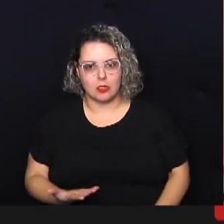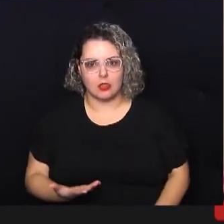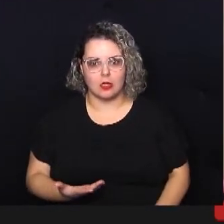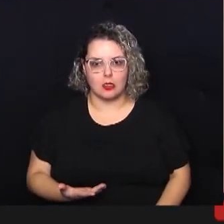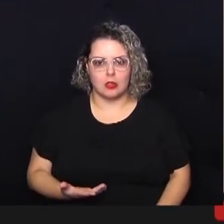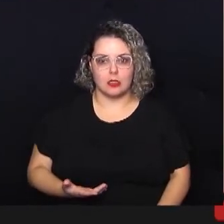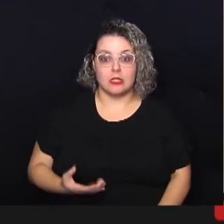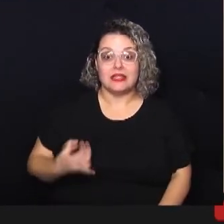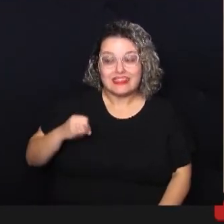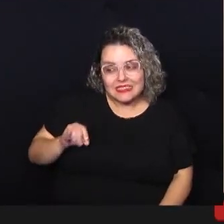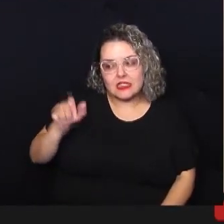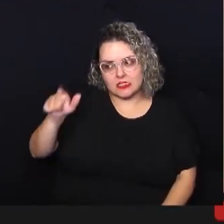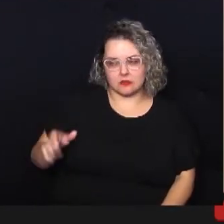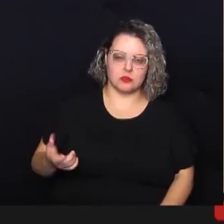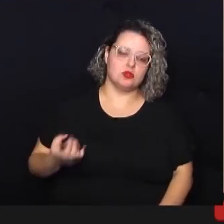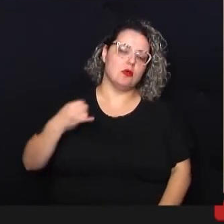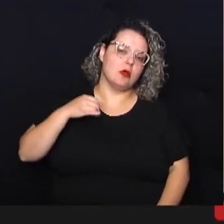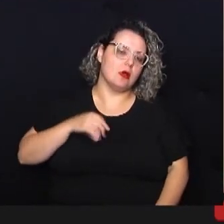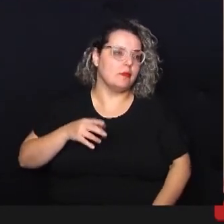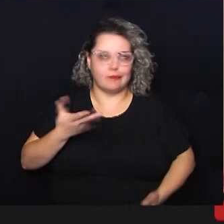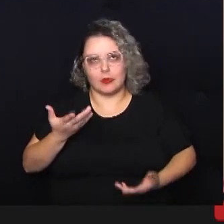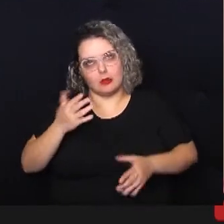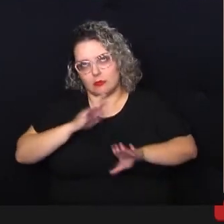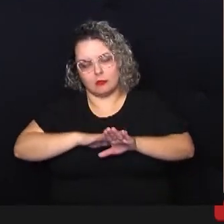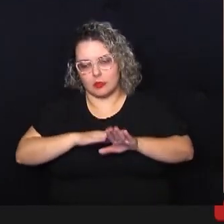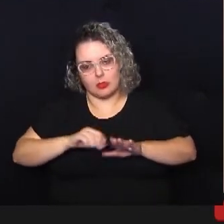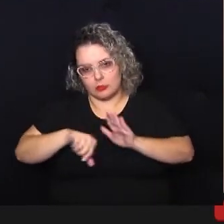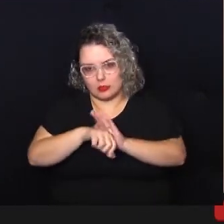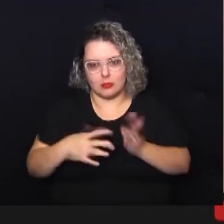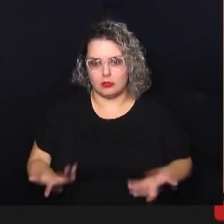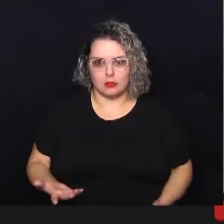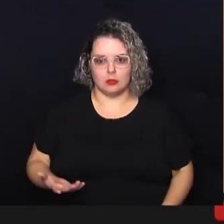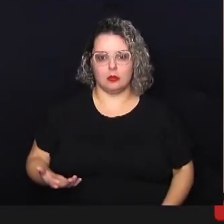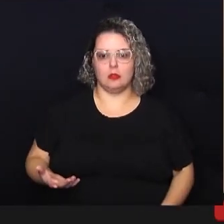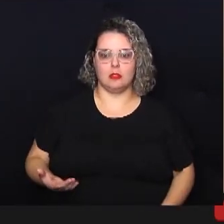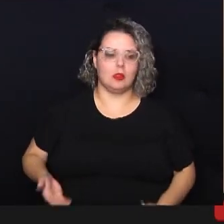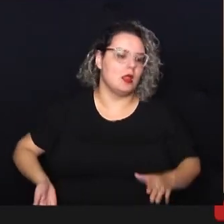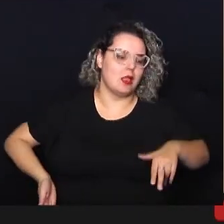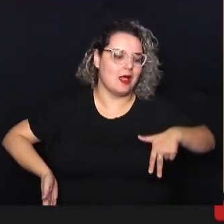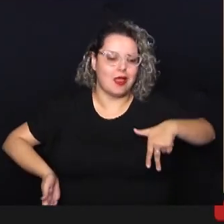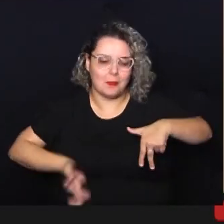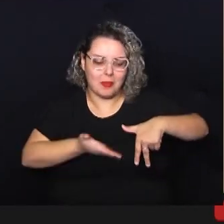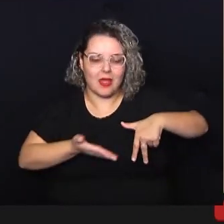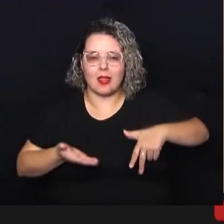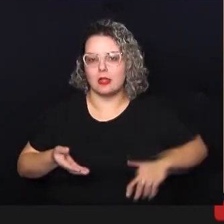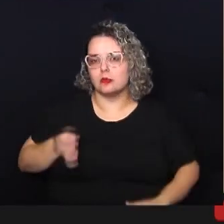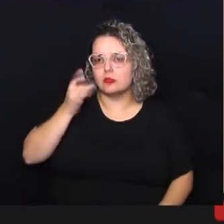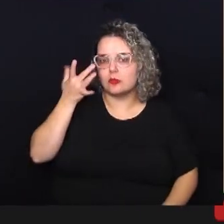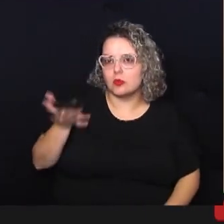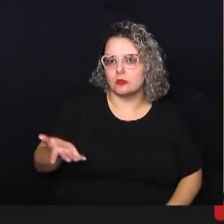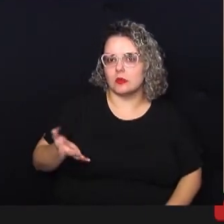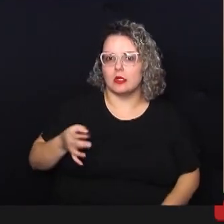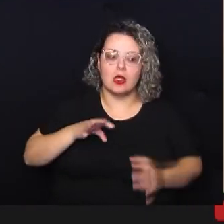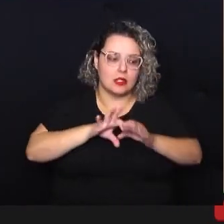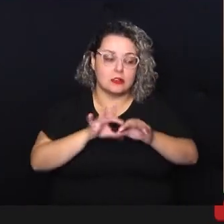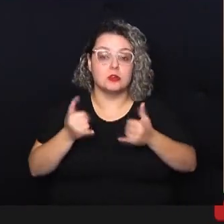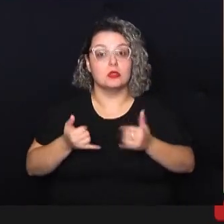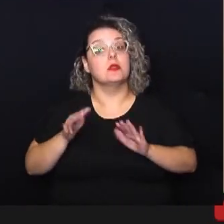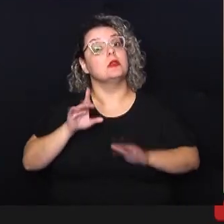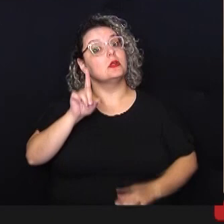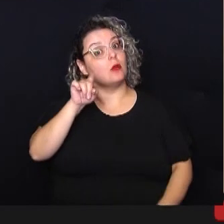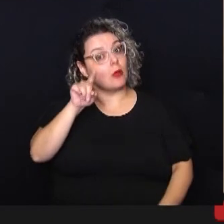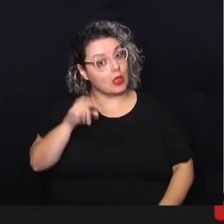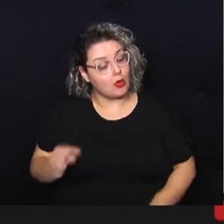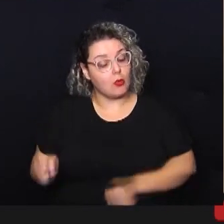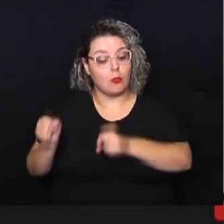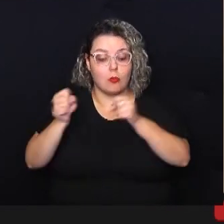procurar outra que seja mais vulnerável, que não saiba o que ele está fazendo, que deixe ele tocar e tudo bem, na brincadeira. Né? Então, esse é o poder da informação